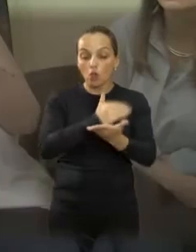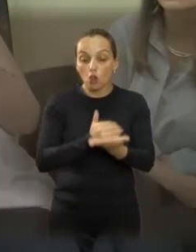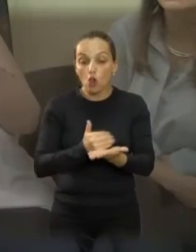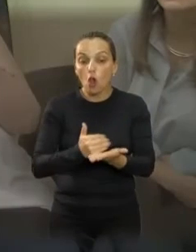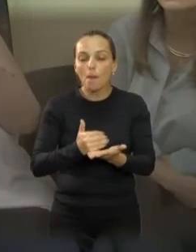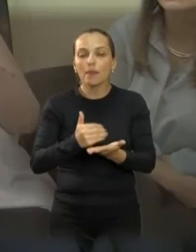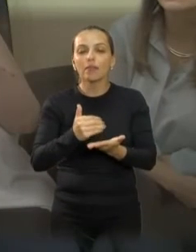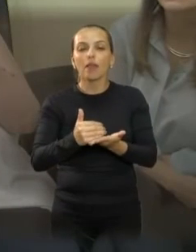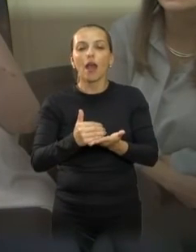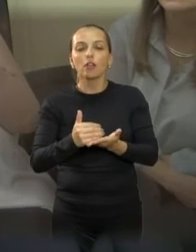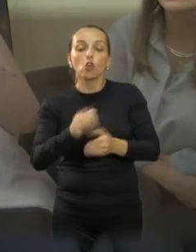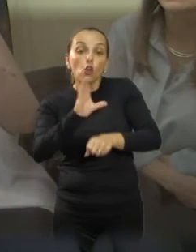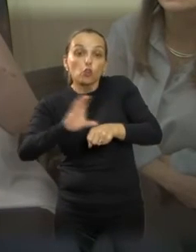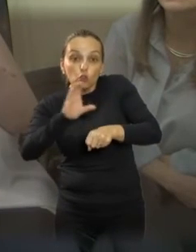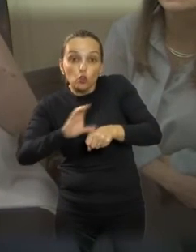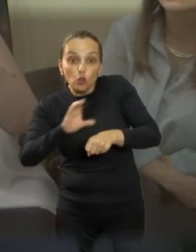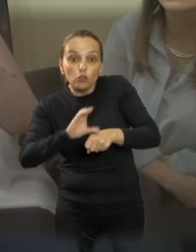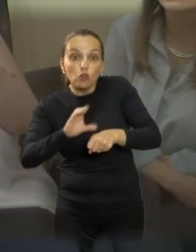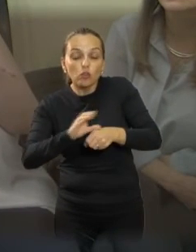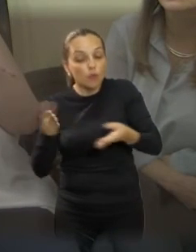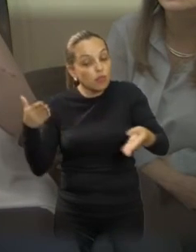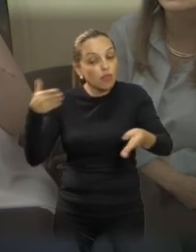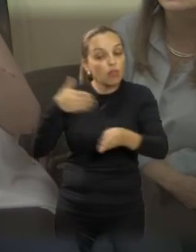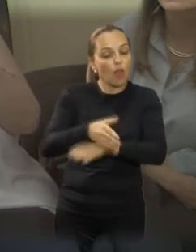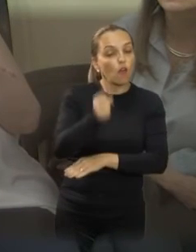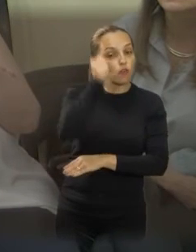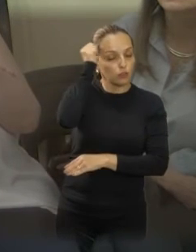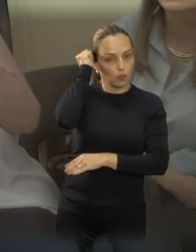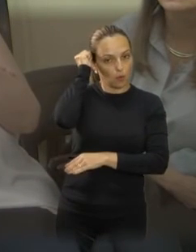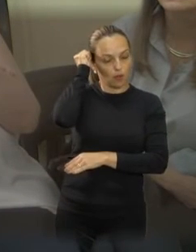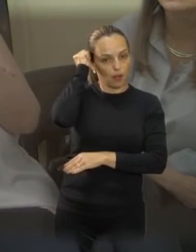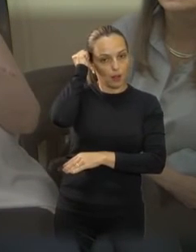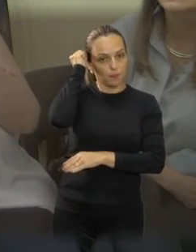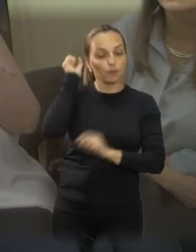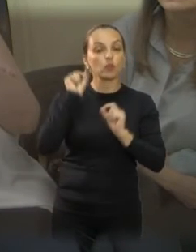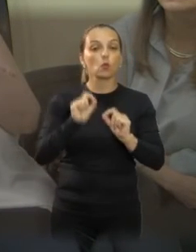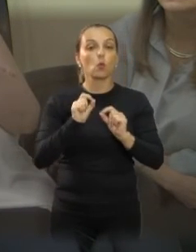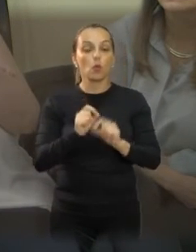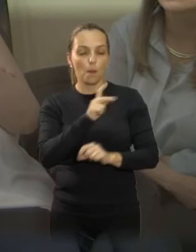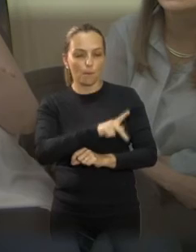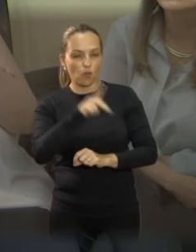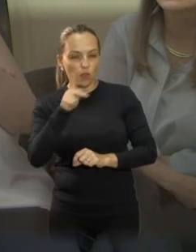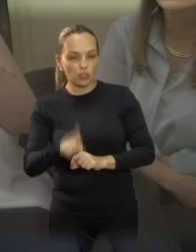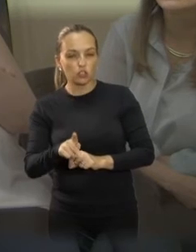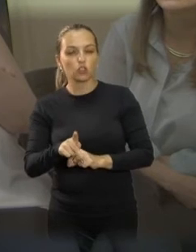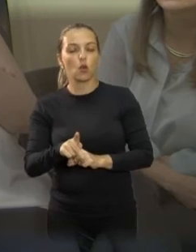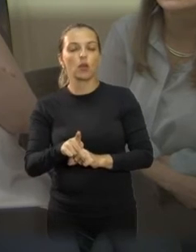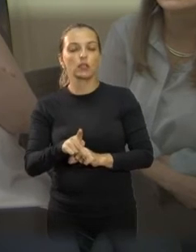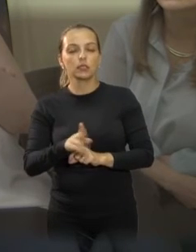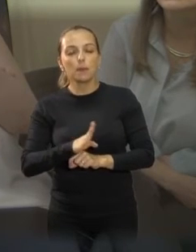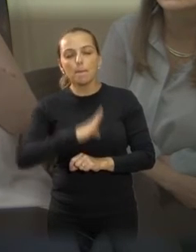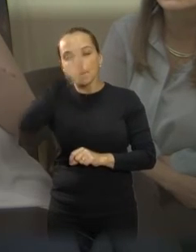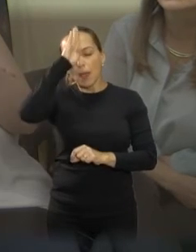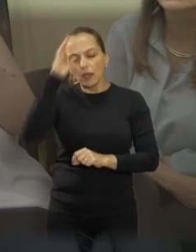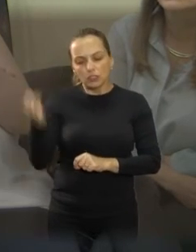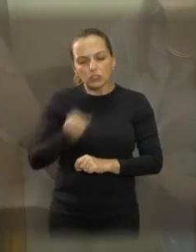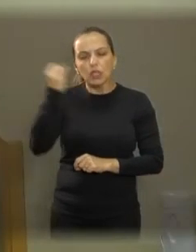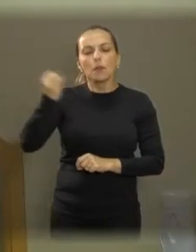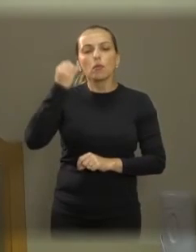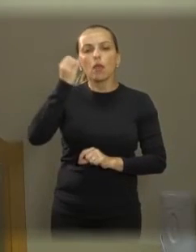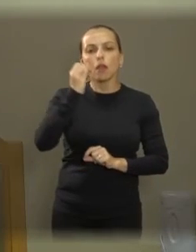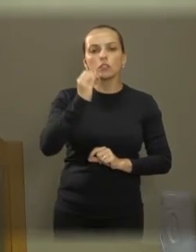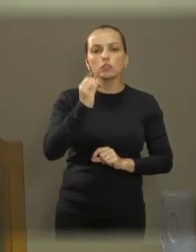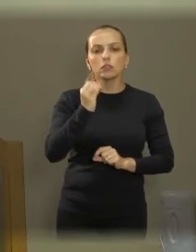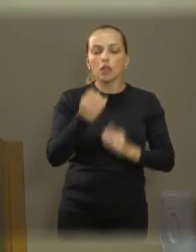cursinhos. E os professores que davam aula no Estado, que já estavam para aposentar, os principais, montaram um